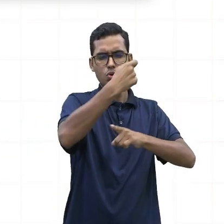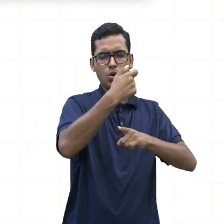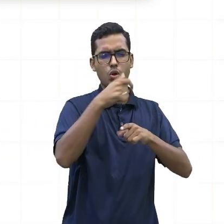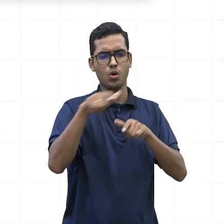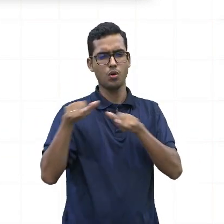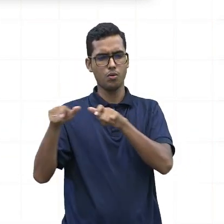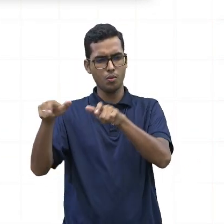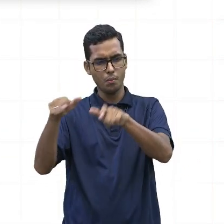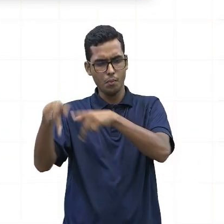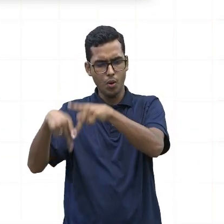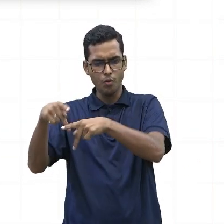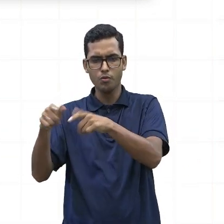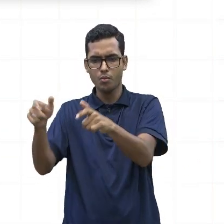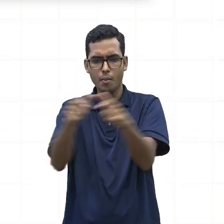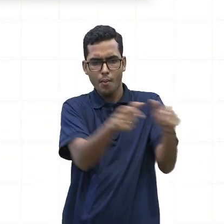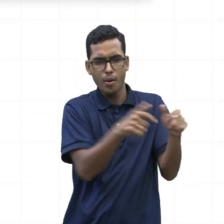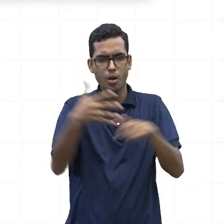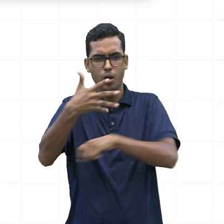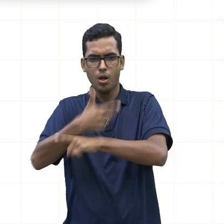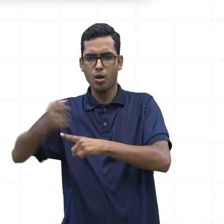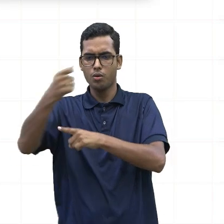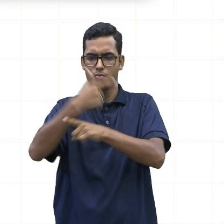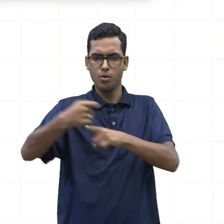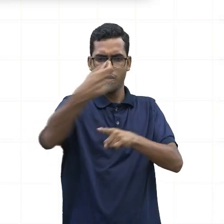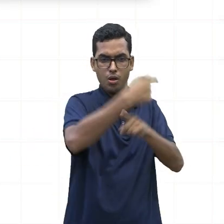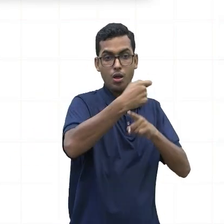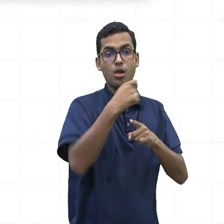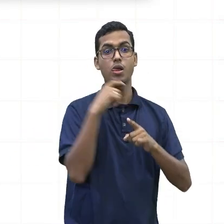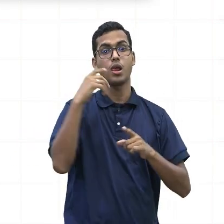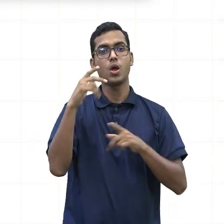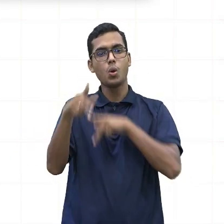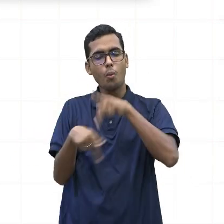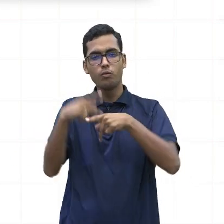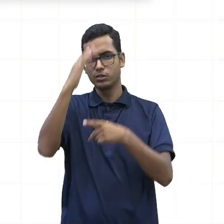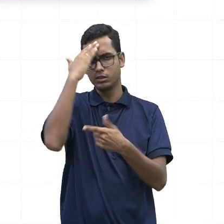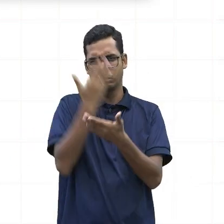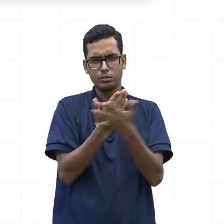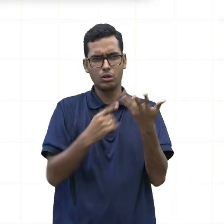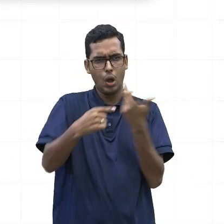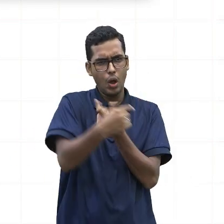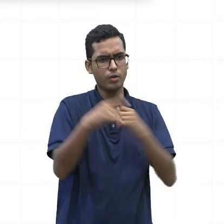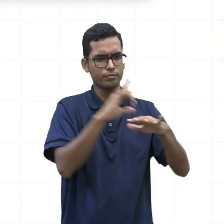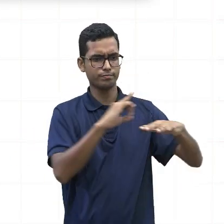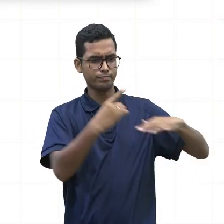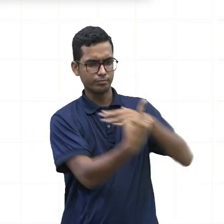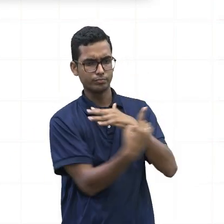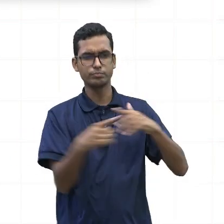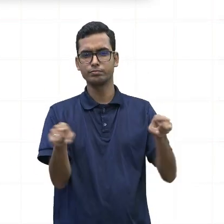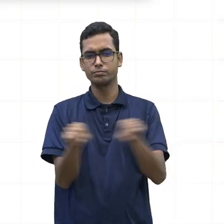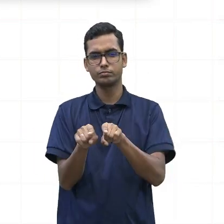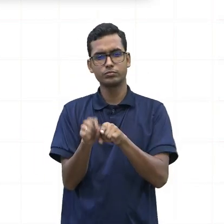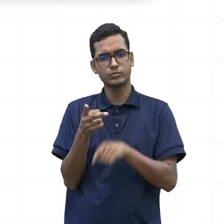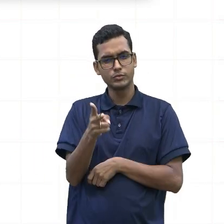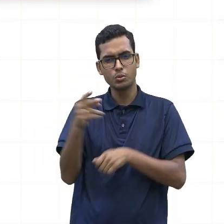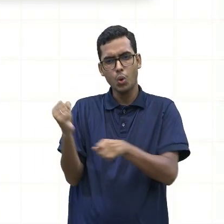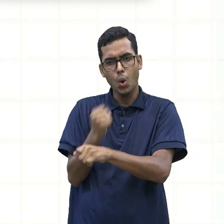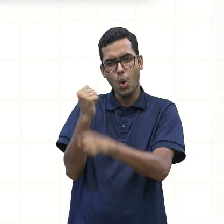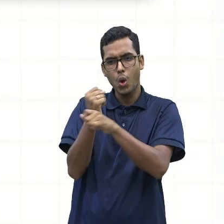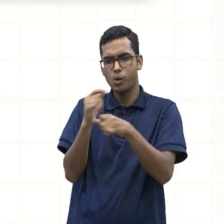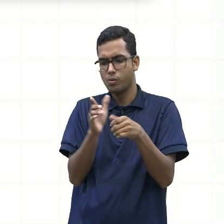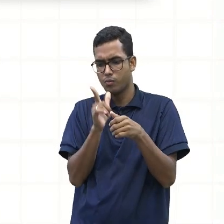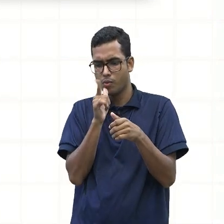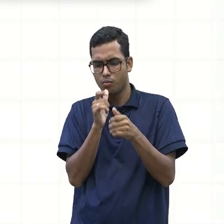seja, acreditavam em vários deuses, e construíram canais e lagos. Aqui na imagem vocês estão vendo